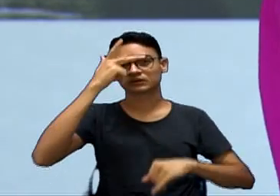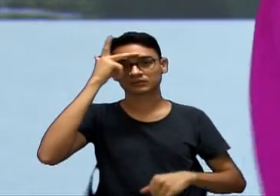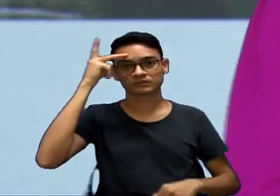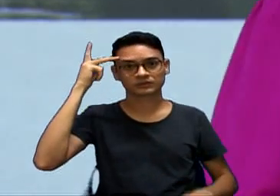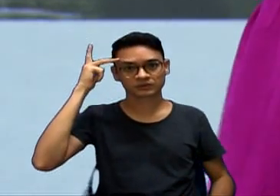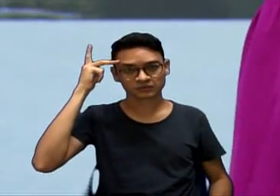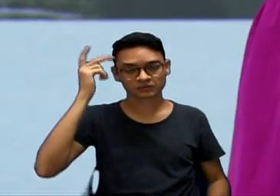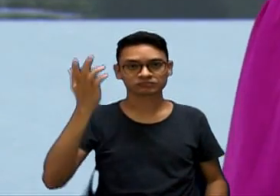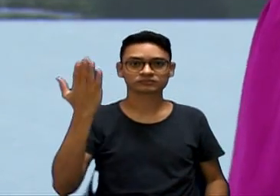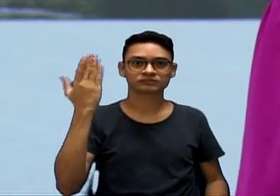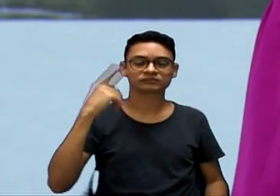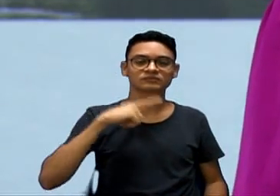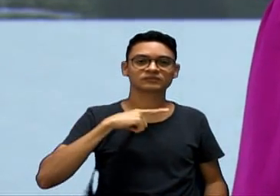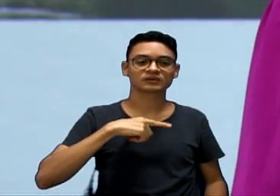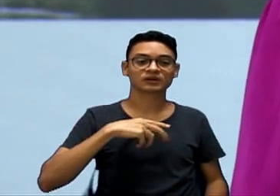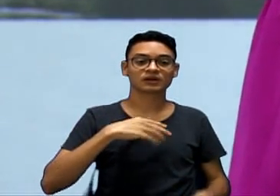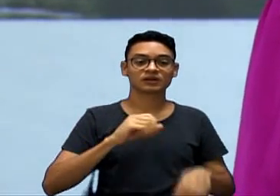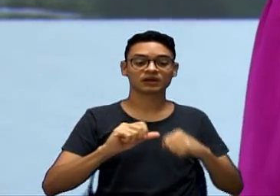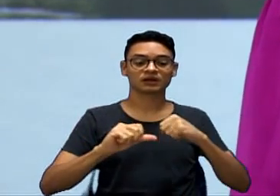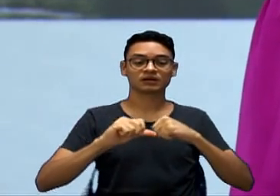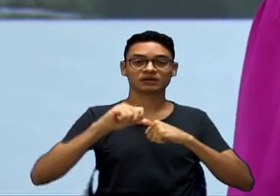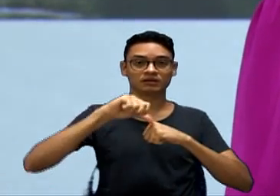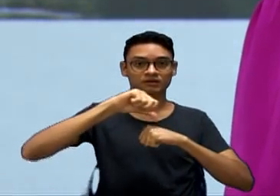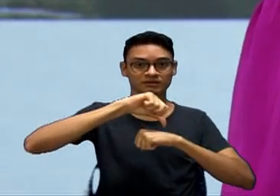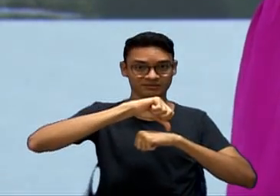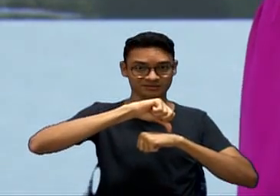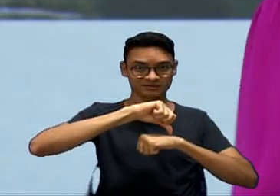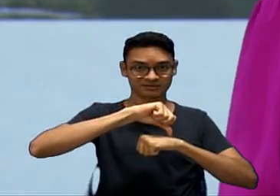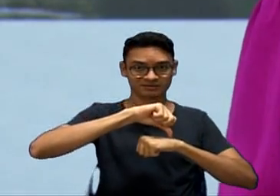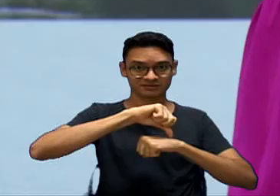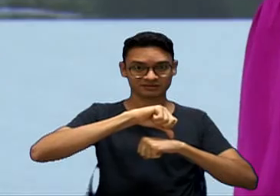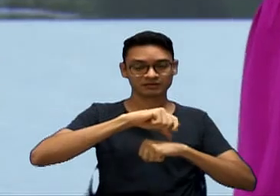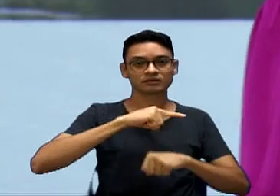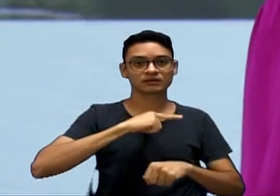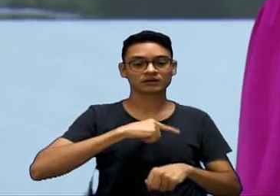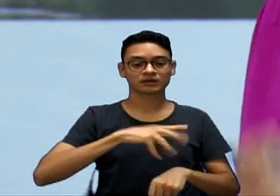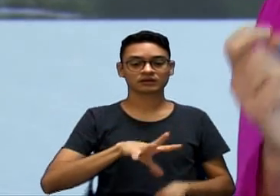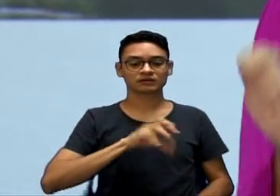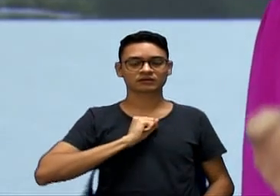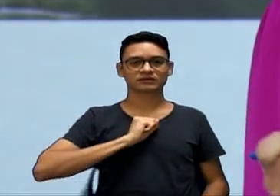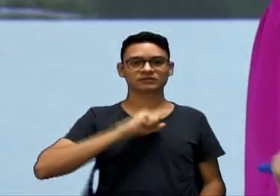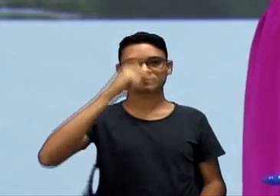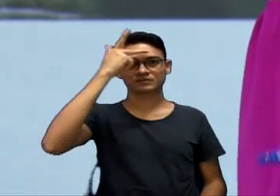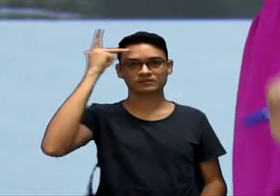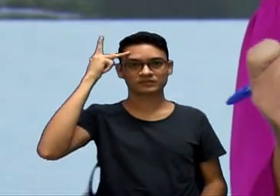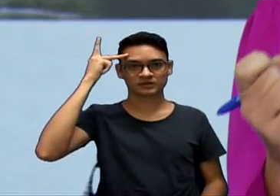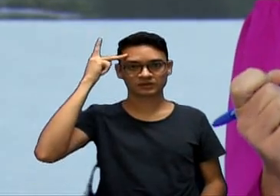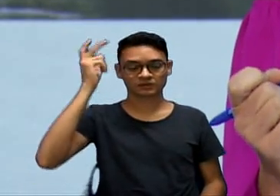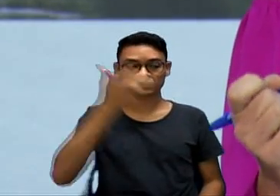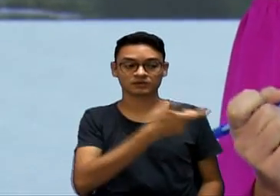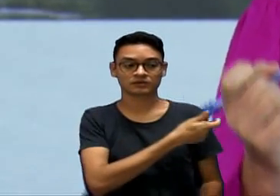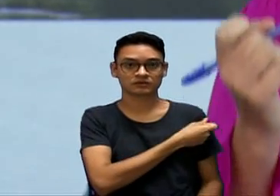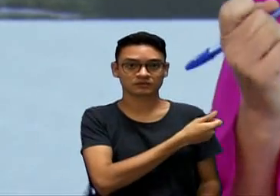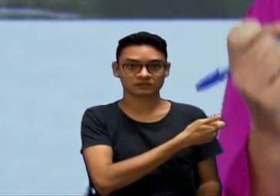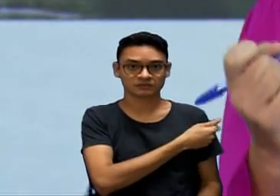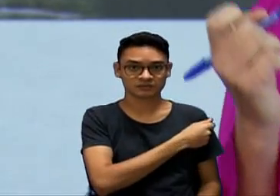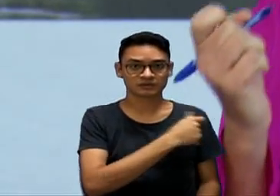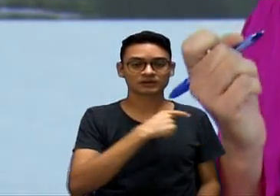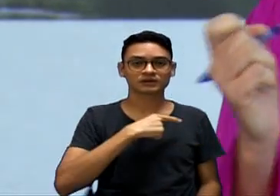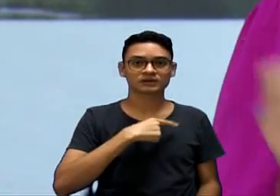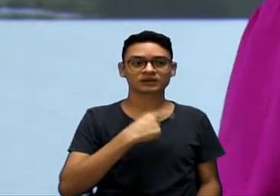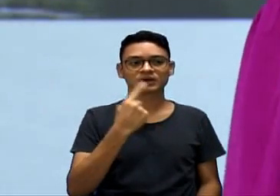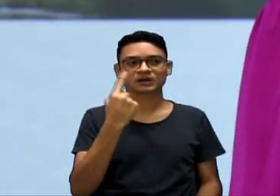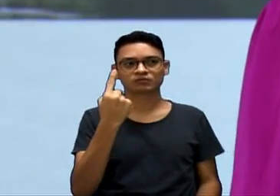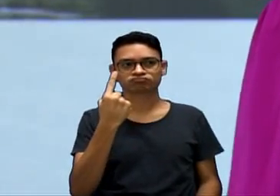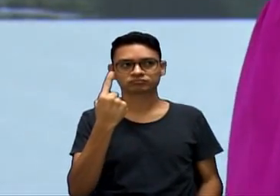inclusive recentemente com o Omicron, onde eles tiveram aí o contágio, pessoas que foram vacinadas tiveram um tipo